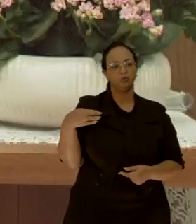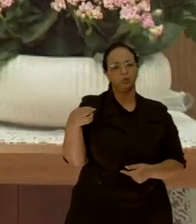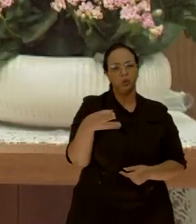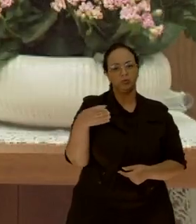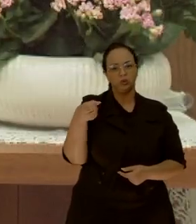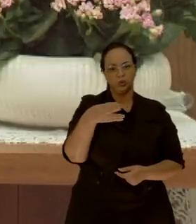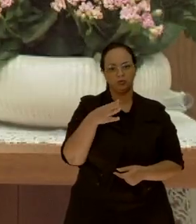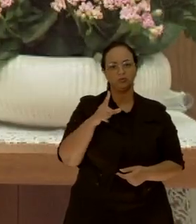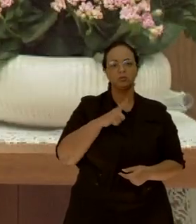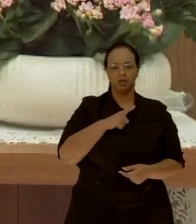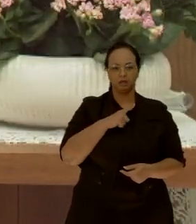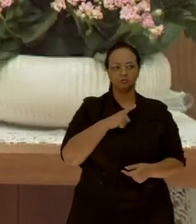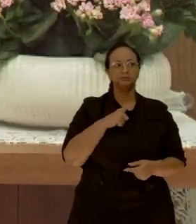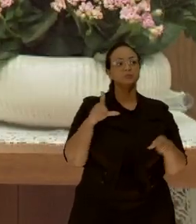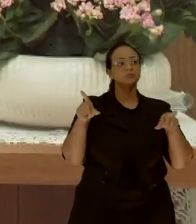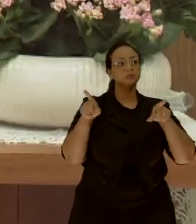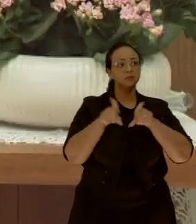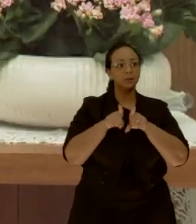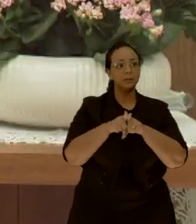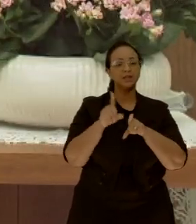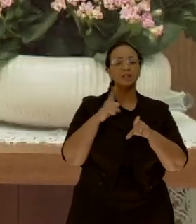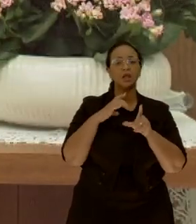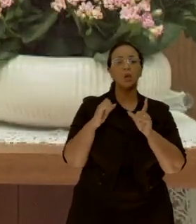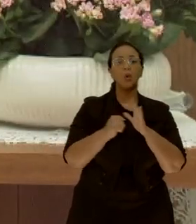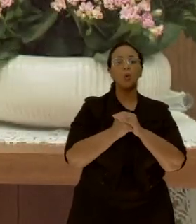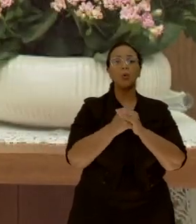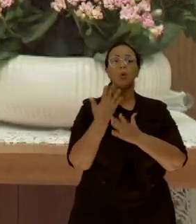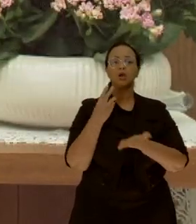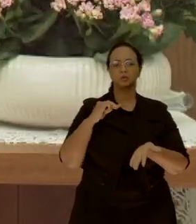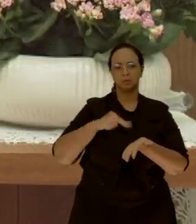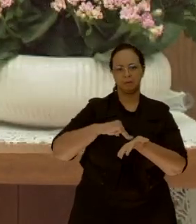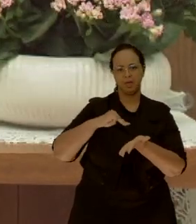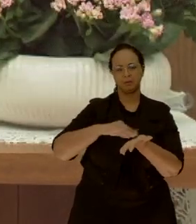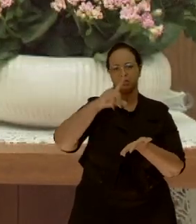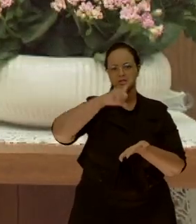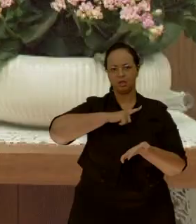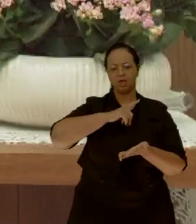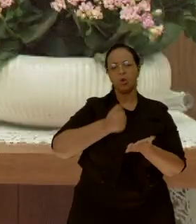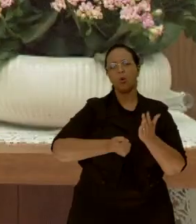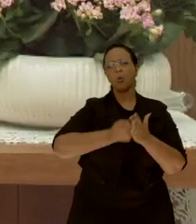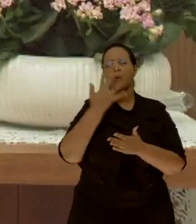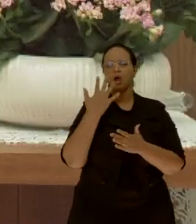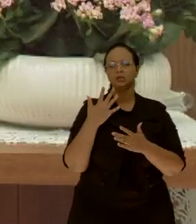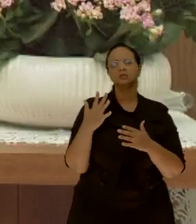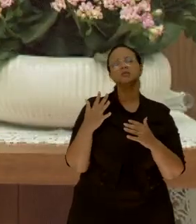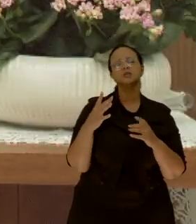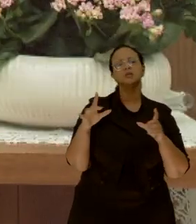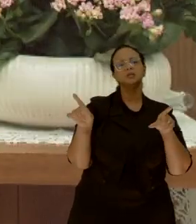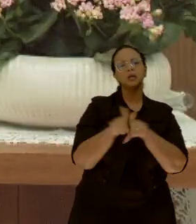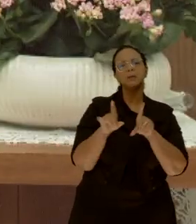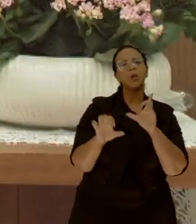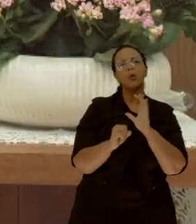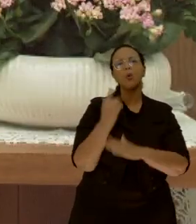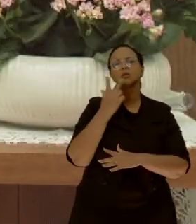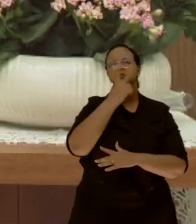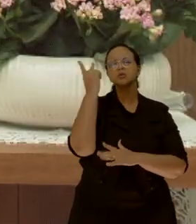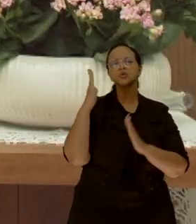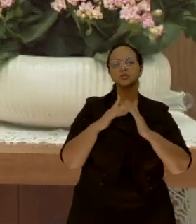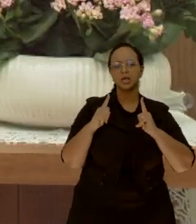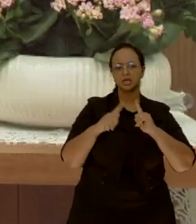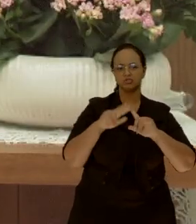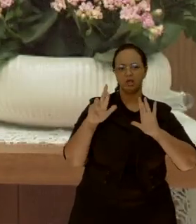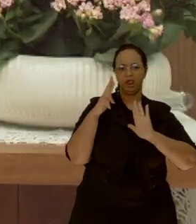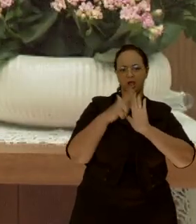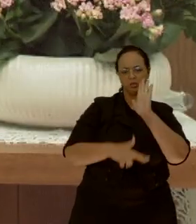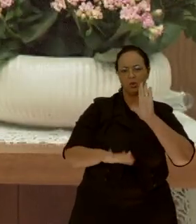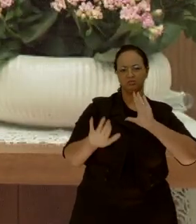Semanal. Nós sabemos quantos membros nós temos. Nós sabemos as igrejas que mandam seus